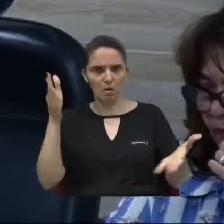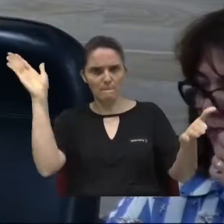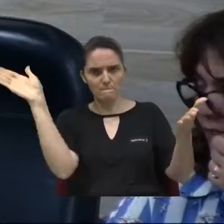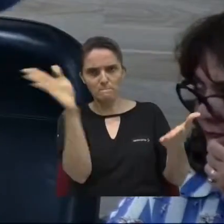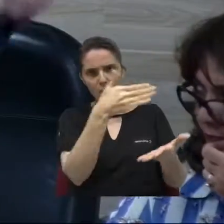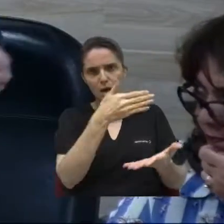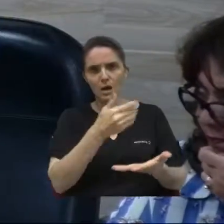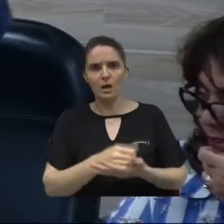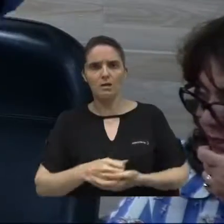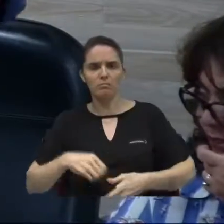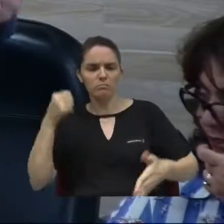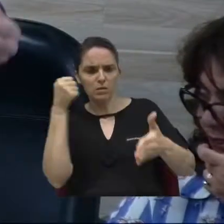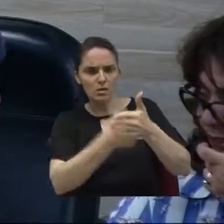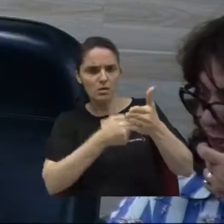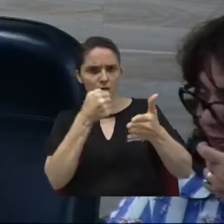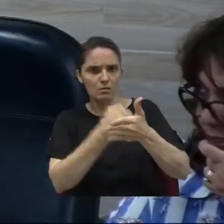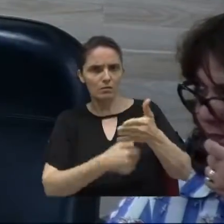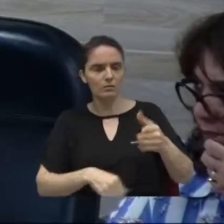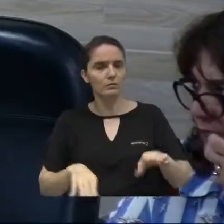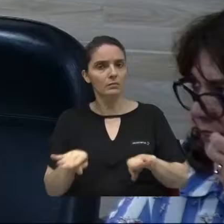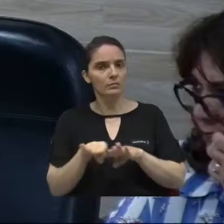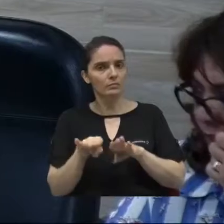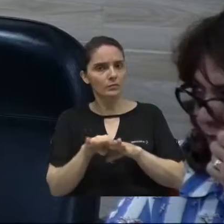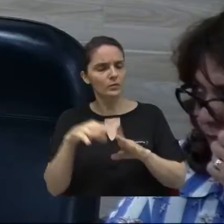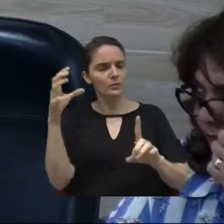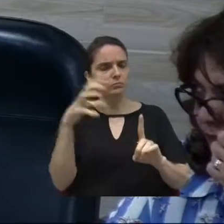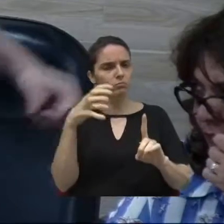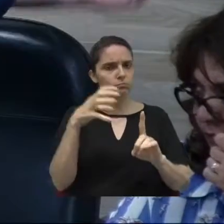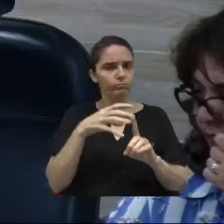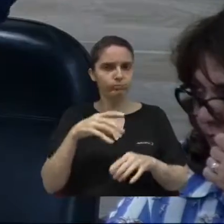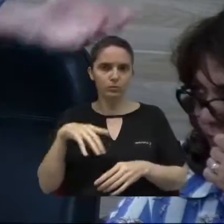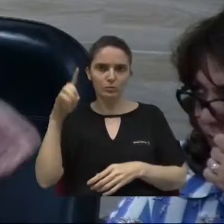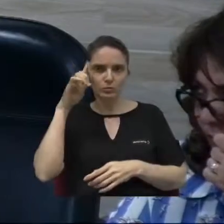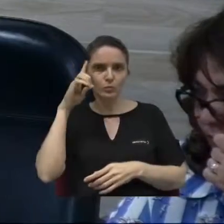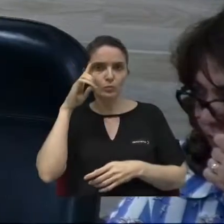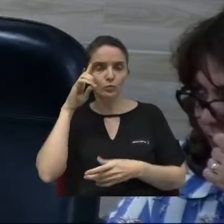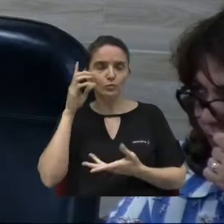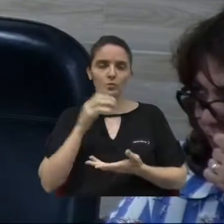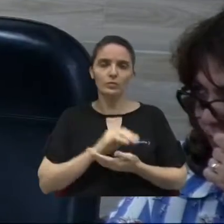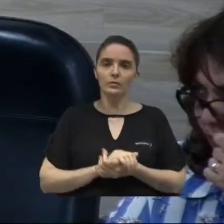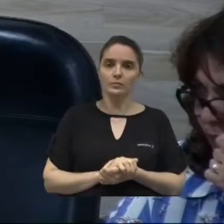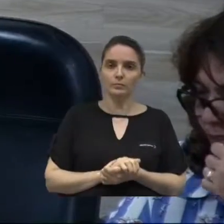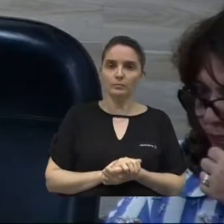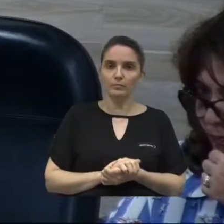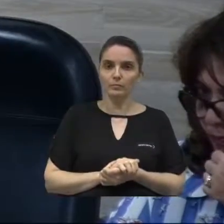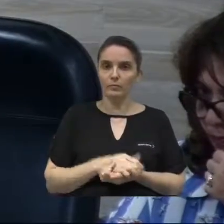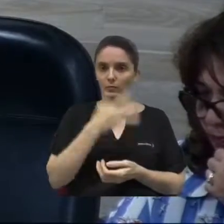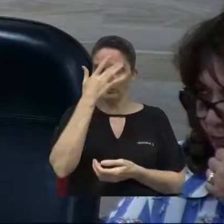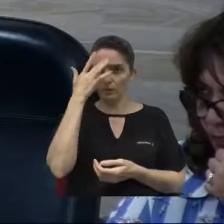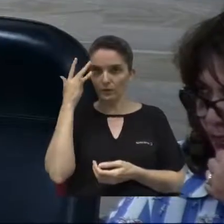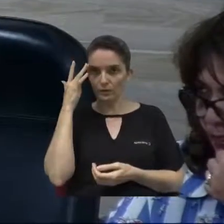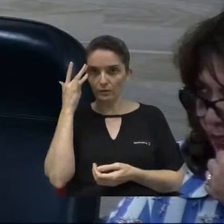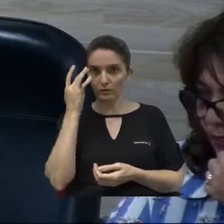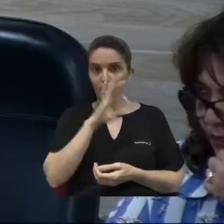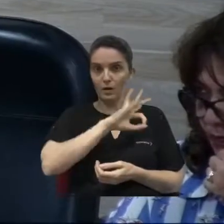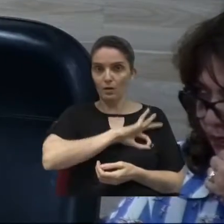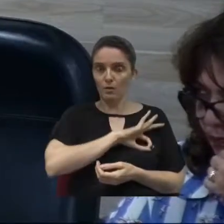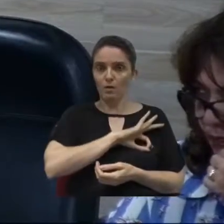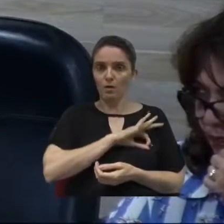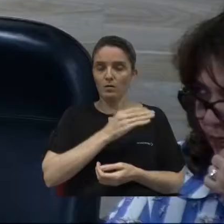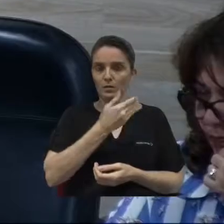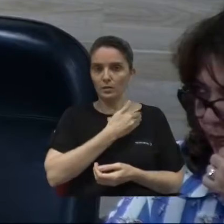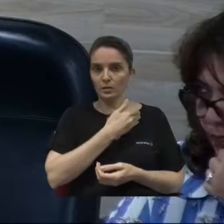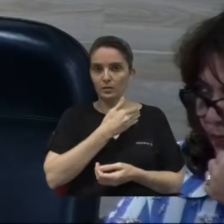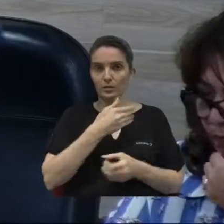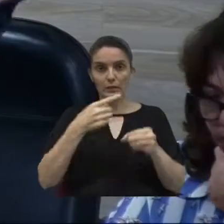fora as ameaças diárias em cima dos profissionais. Creio que o guarda municipal, diante das suas diversas